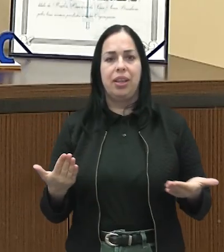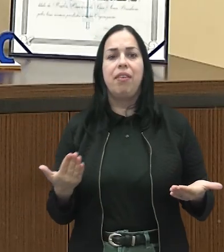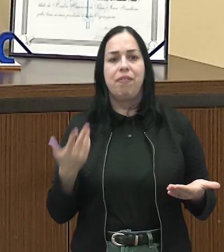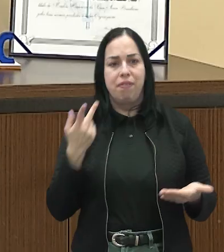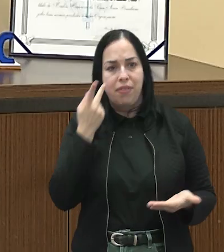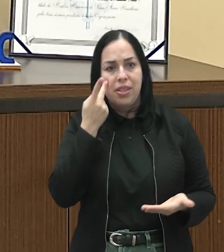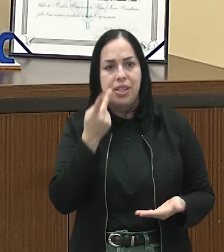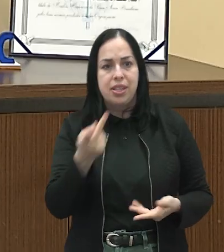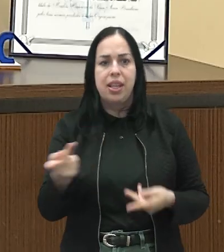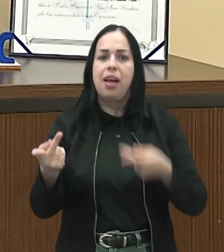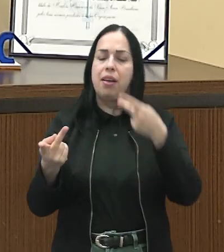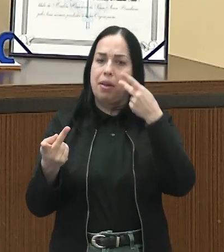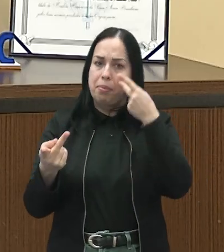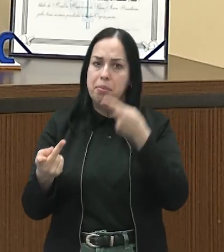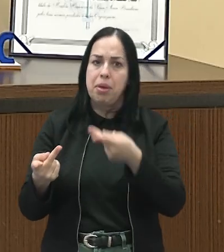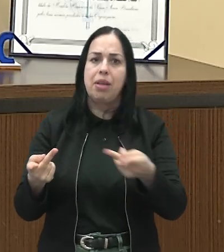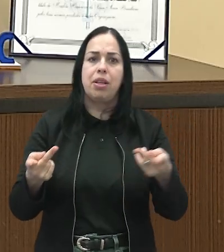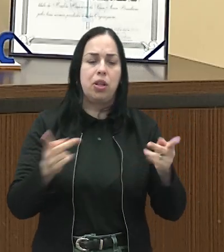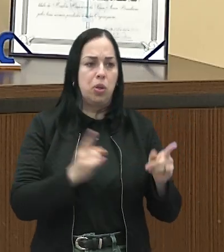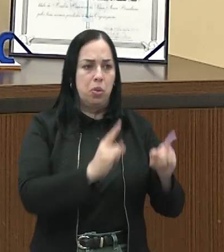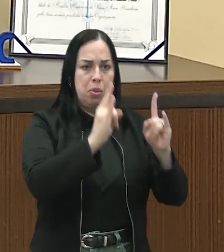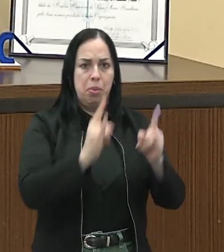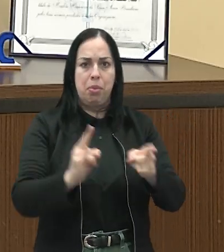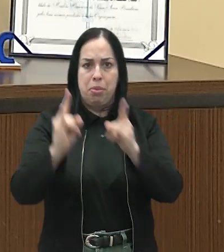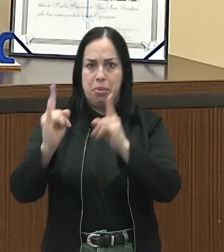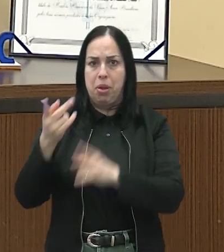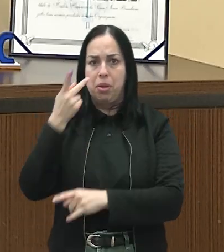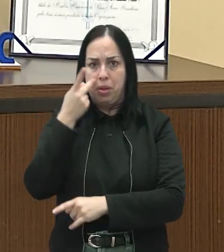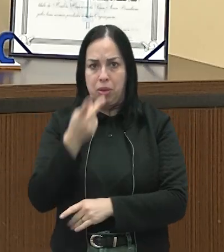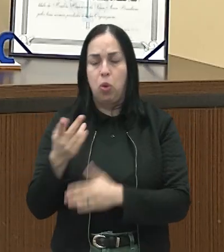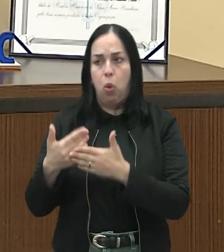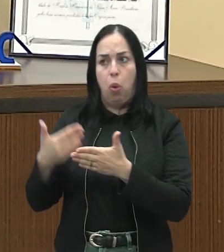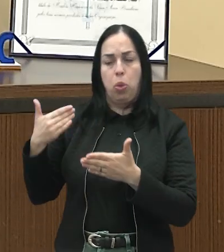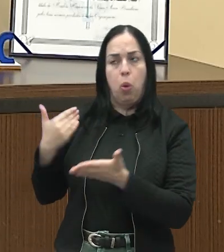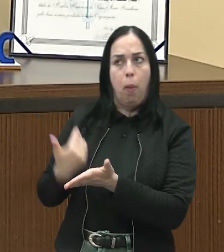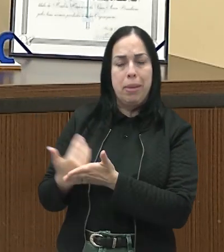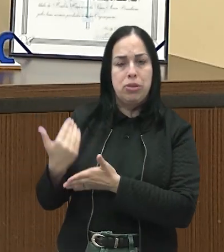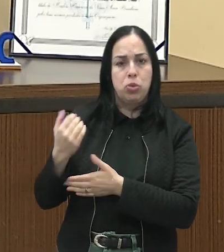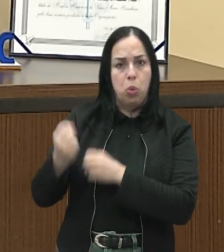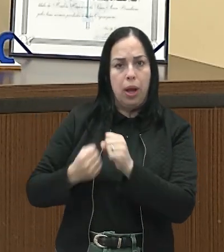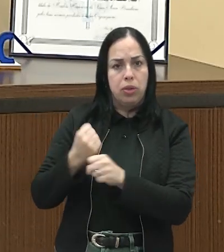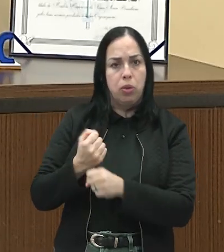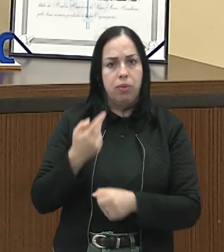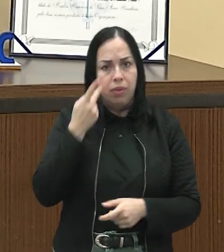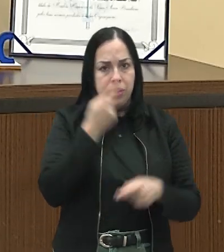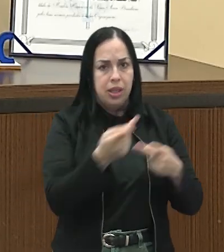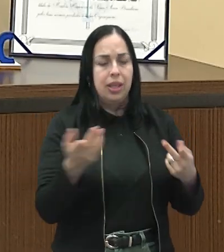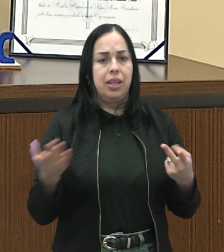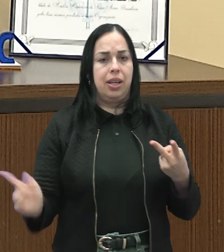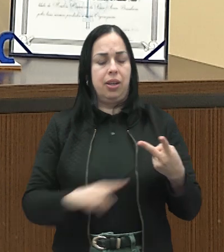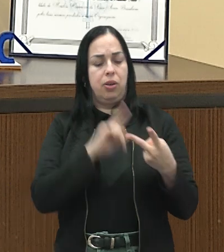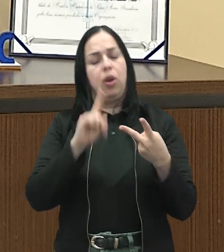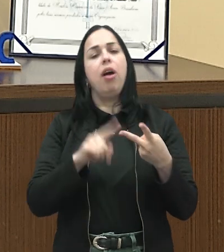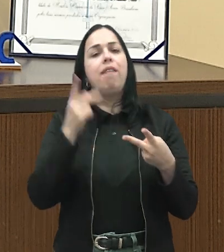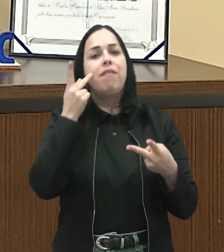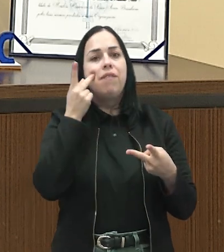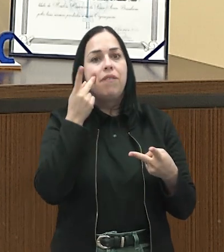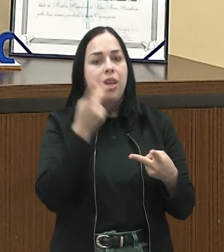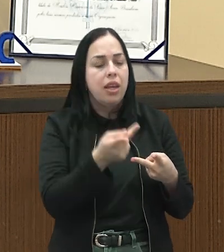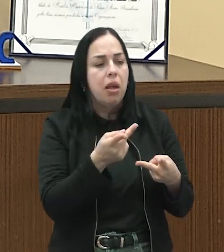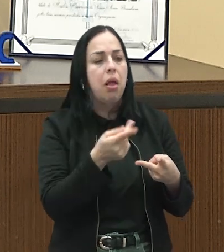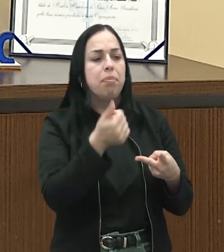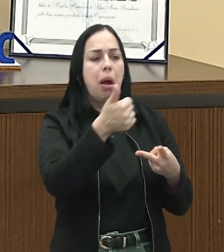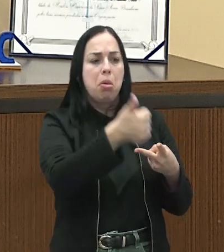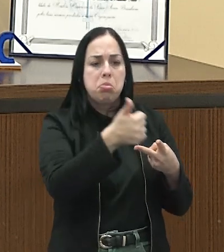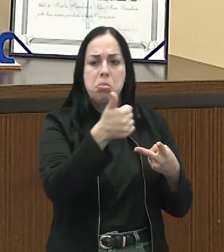agora visitando, Primeiro uma visita em todos os condomínios, que foi realizada no início do ano, para cá. E agora uma segunda fase, que é